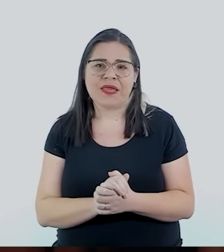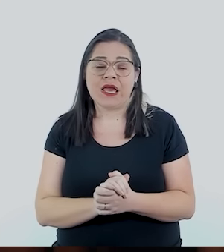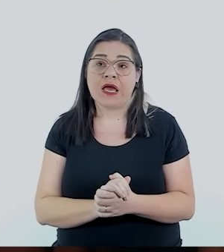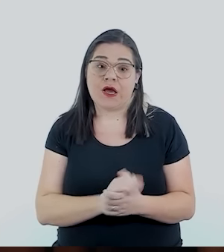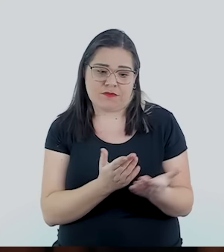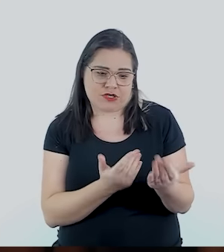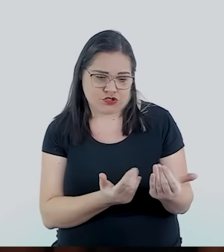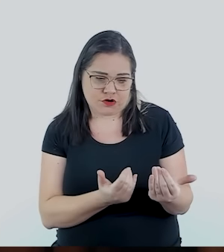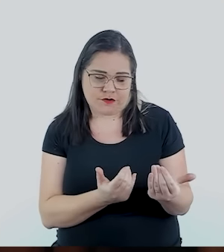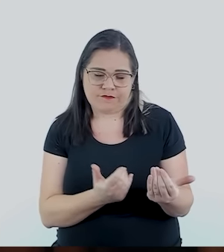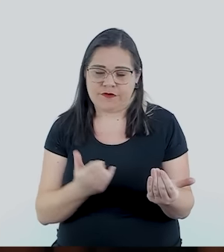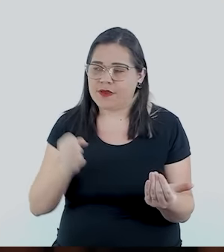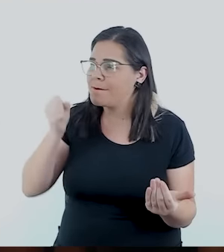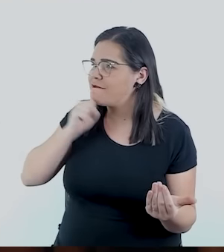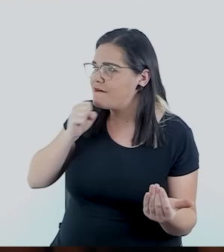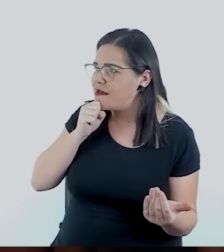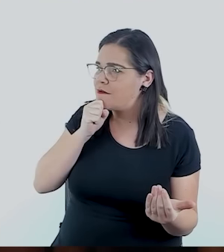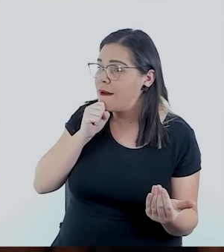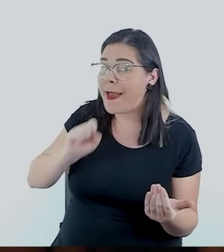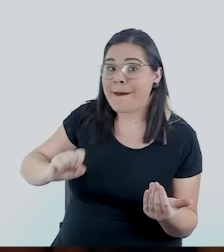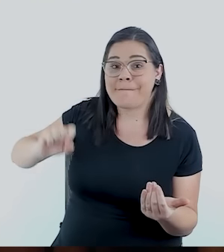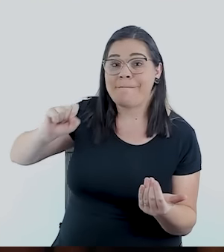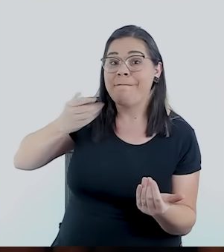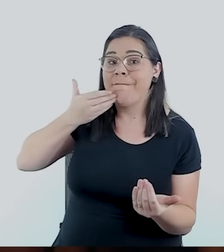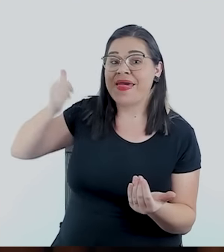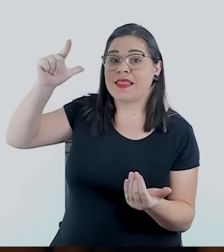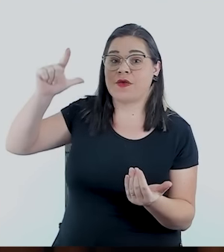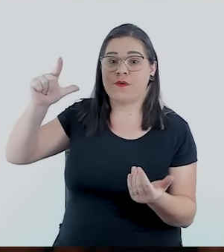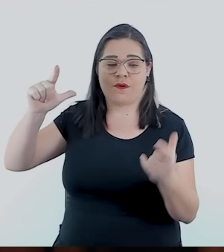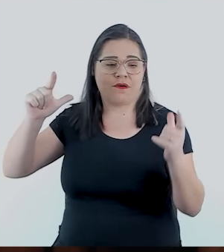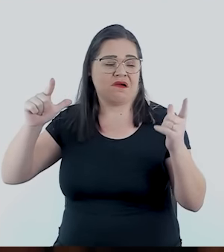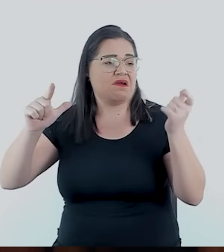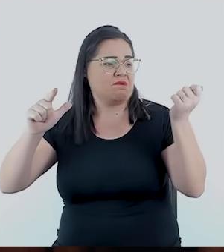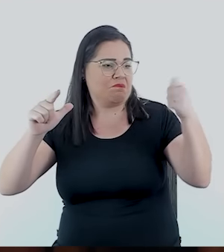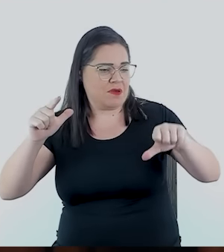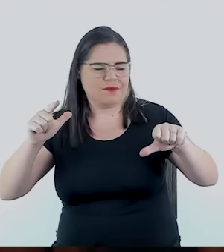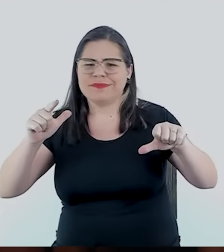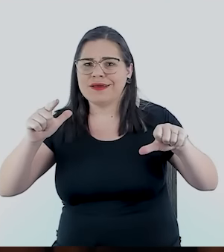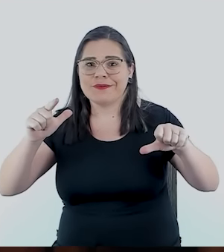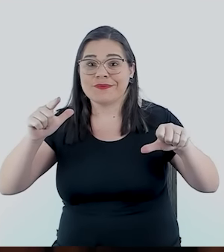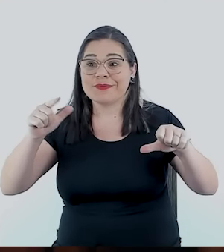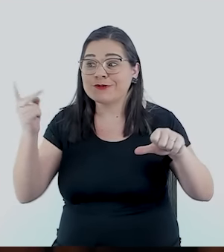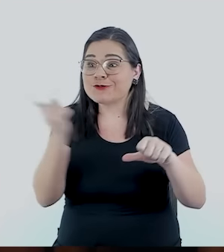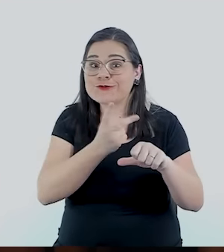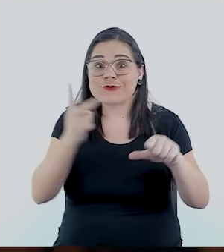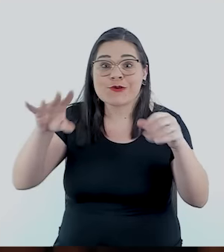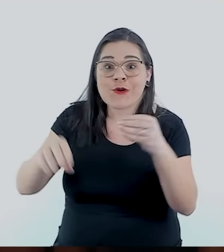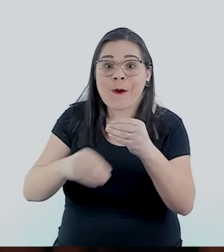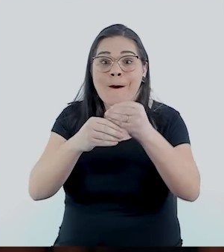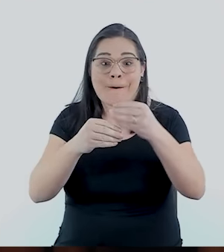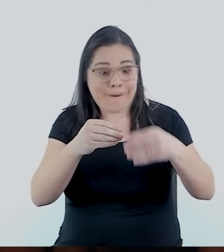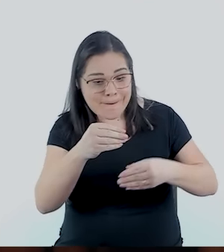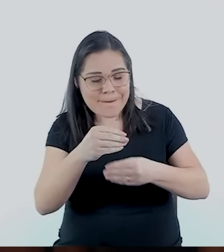jovem mais velho não são melhor ou pior que o outro são complementares né E essa complementaridade que é rica só que você apesar de já